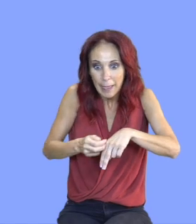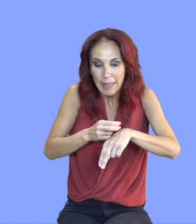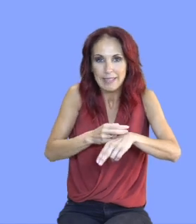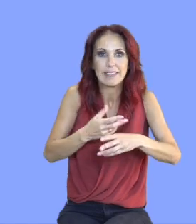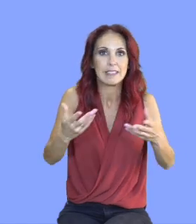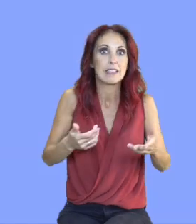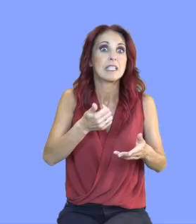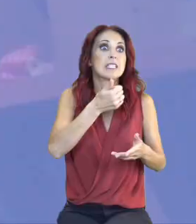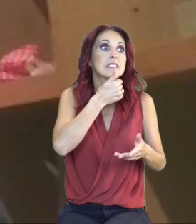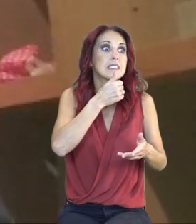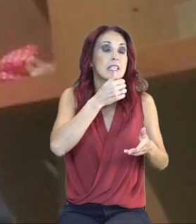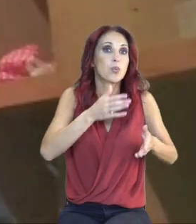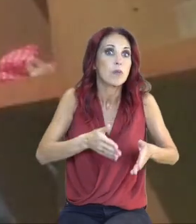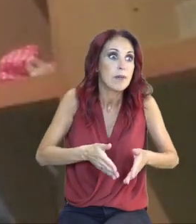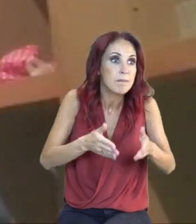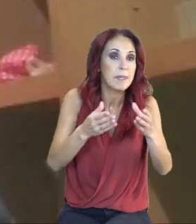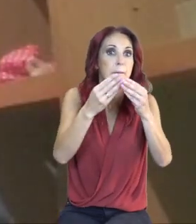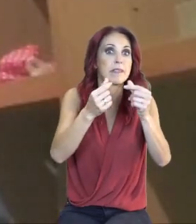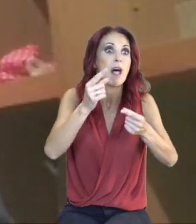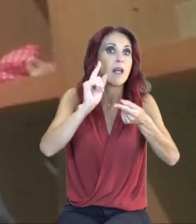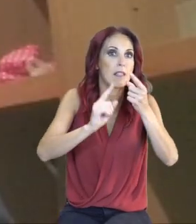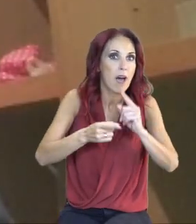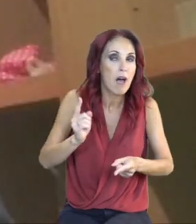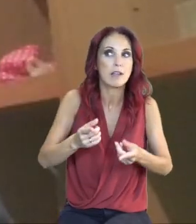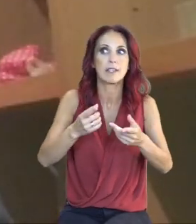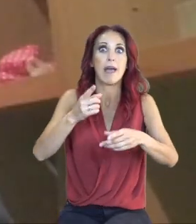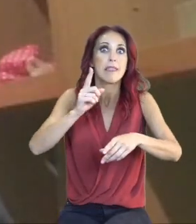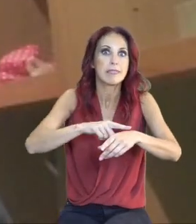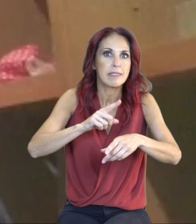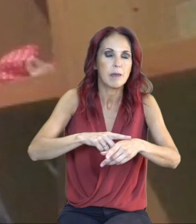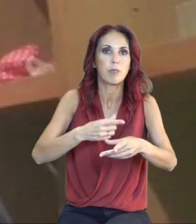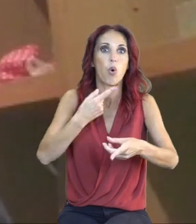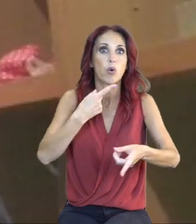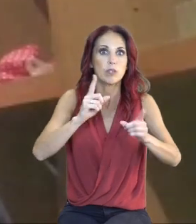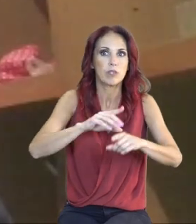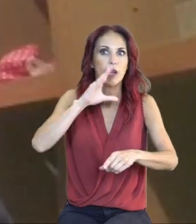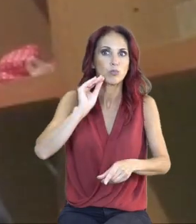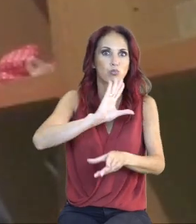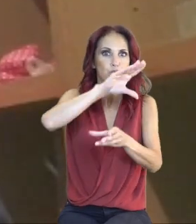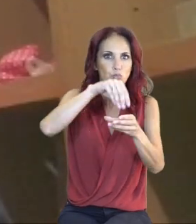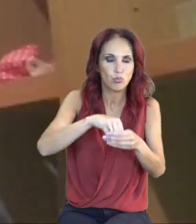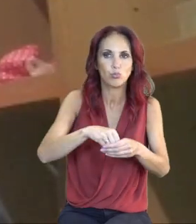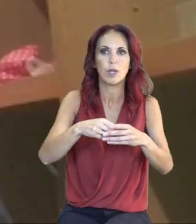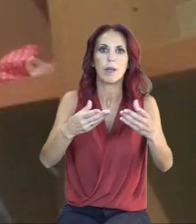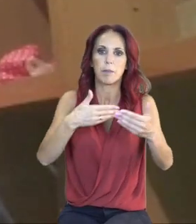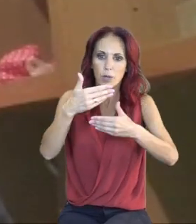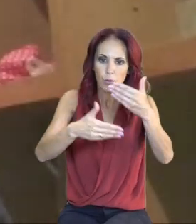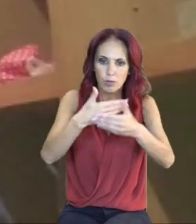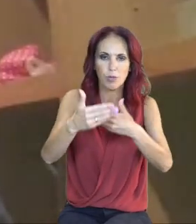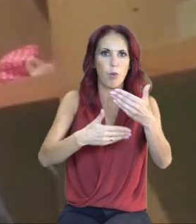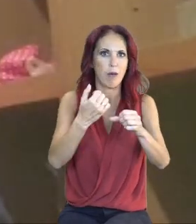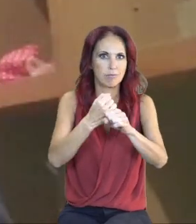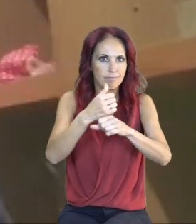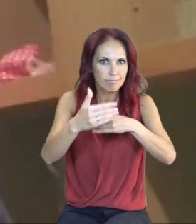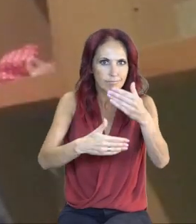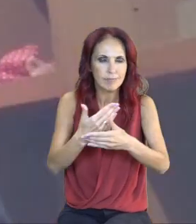para o meu pé. Decidos os caminhos e os instrumentos a utilizar, foi tempo de envolver de novo os adultos e mobilizá-los de novo